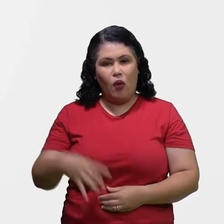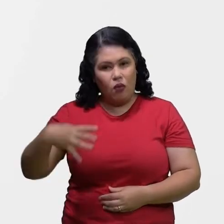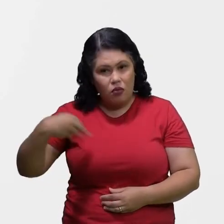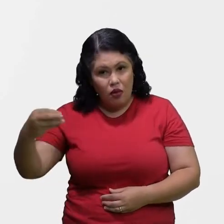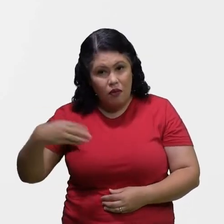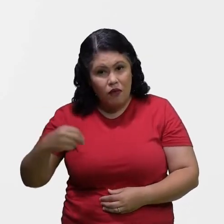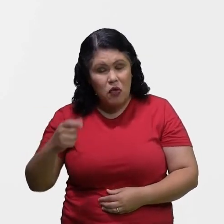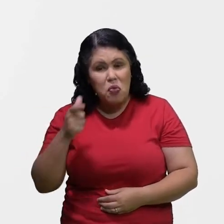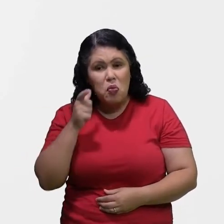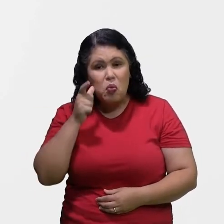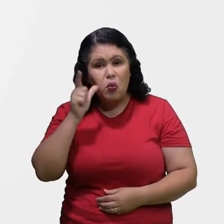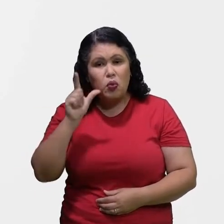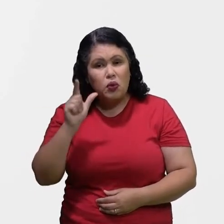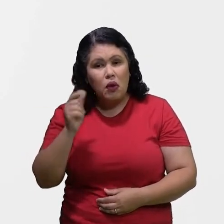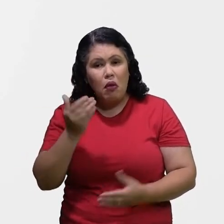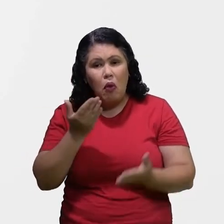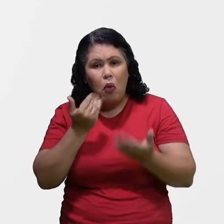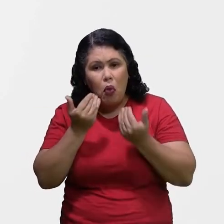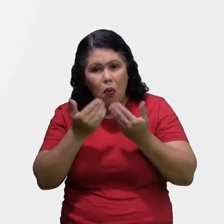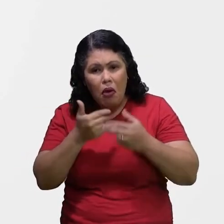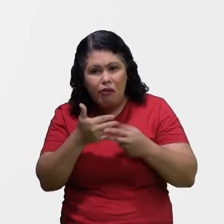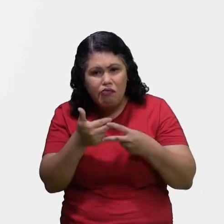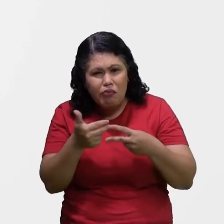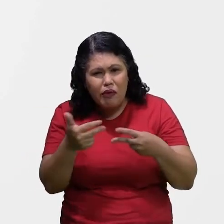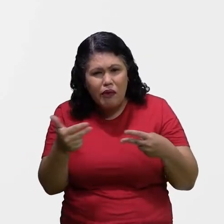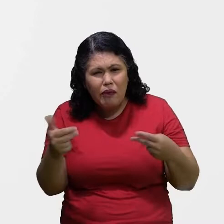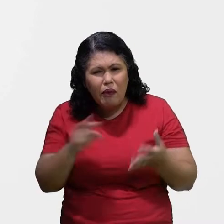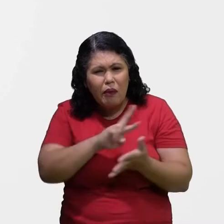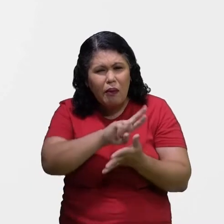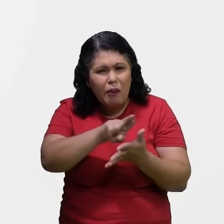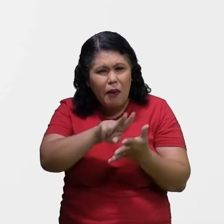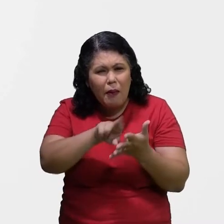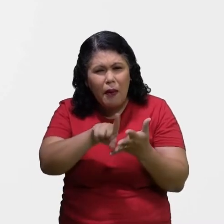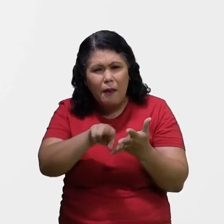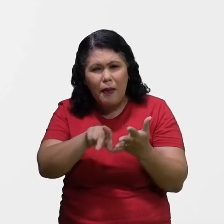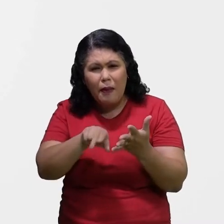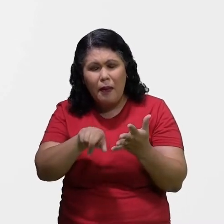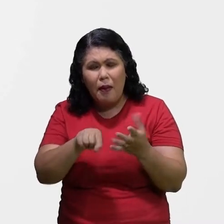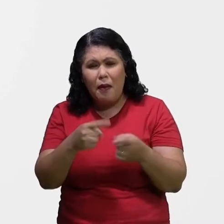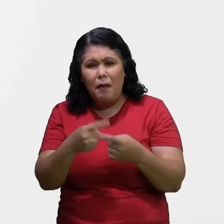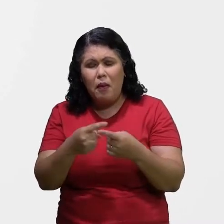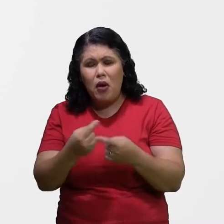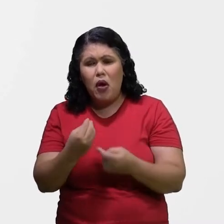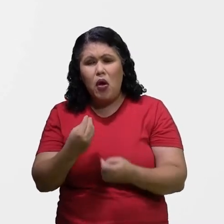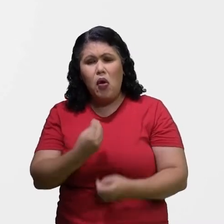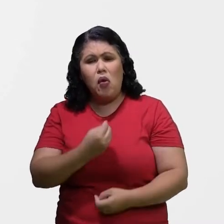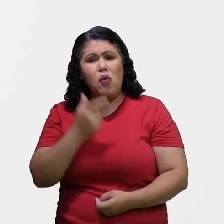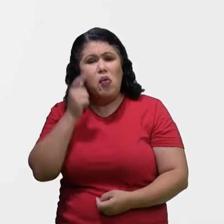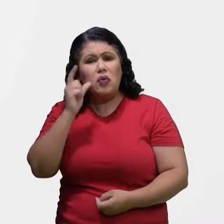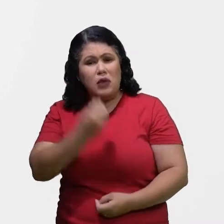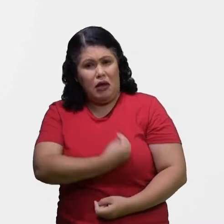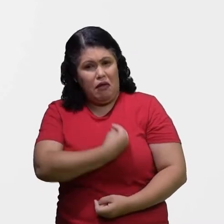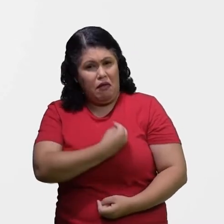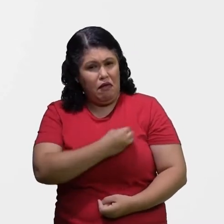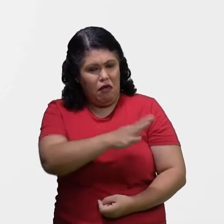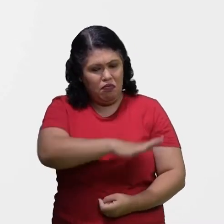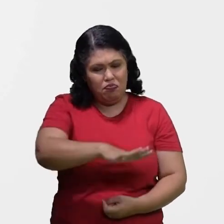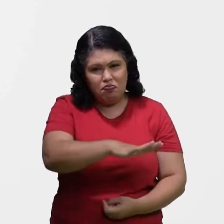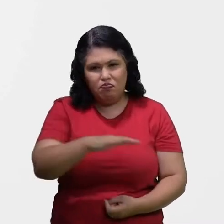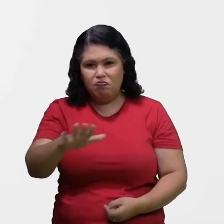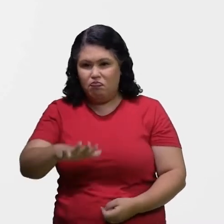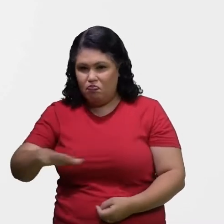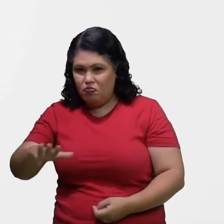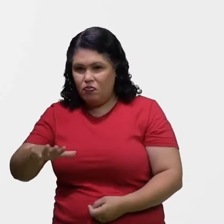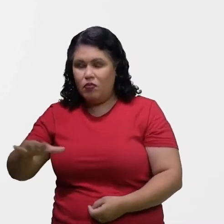ele consegue habitar por vários diferentes ambientes, com certeza a sua